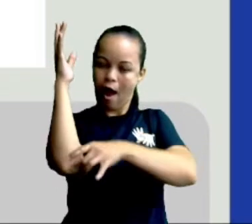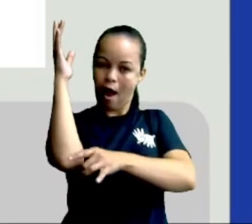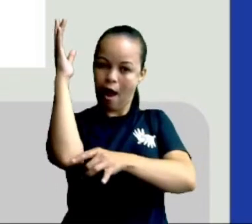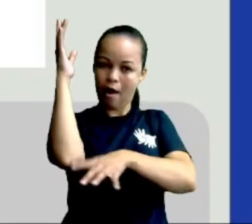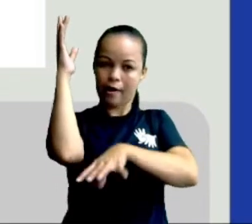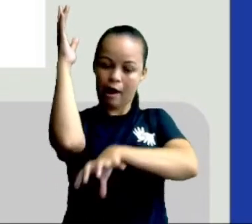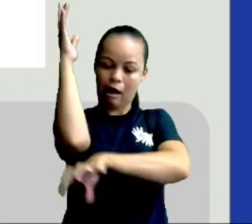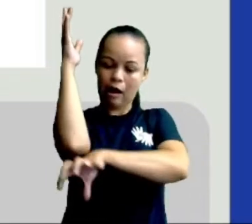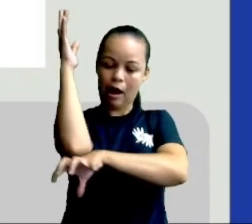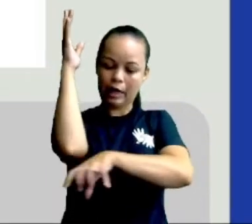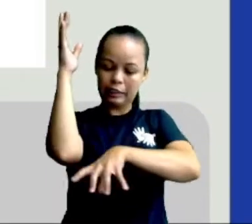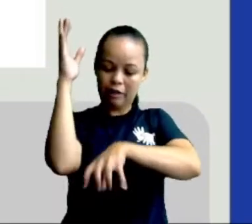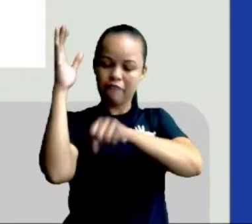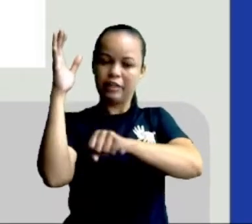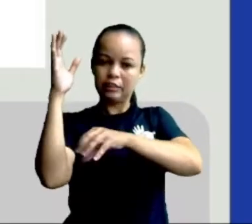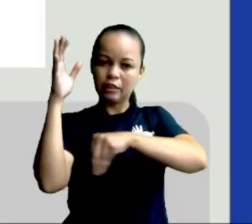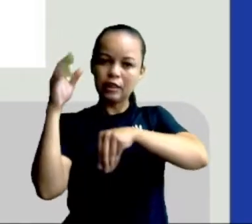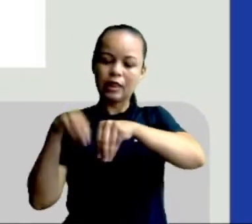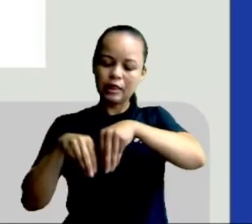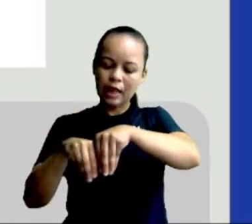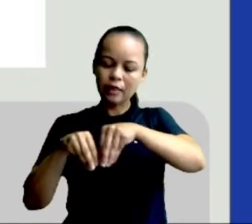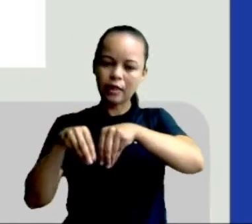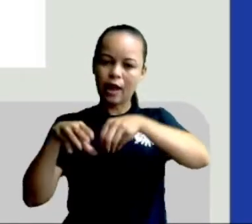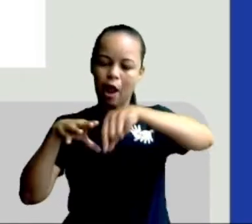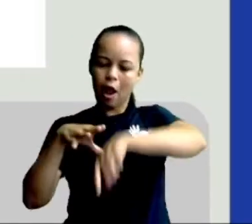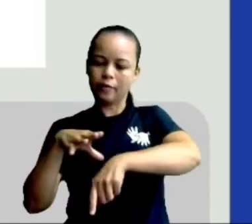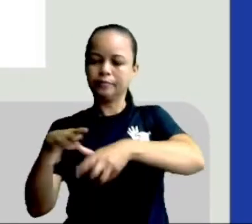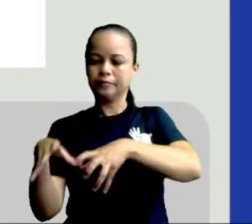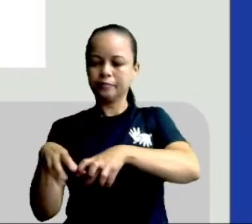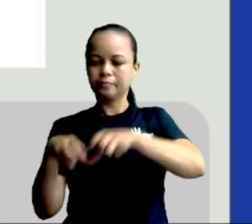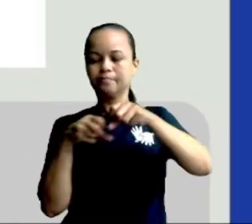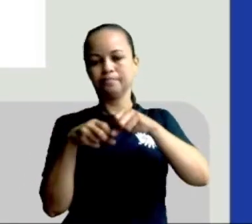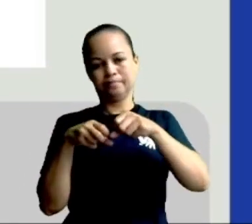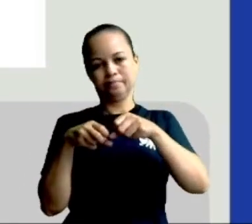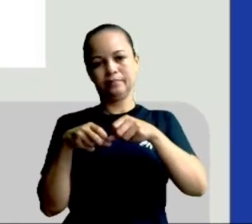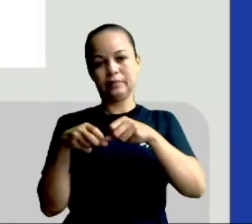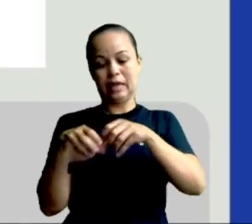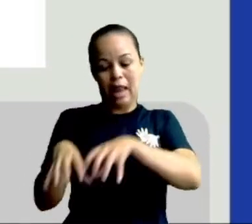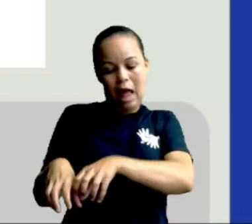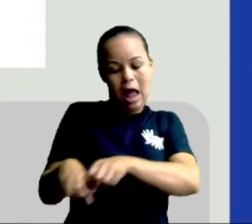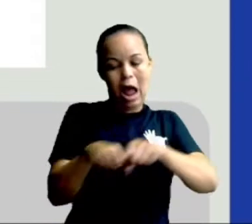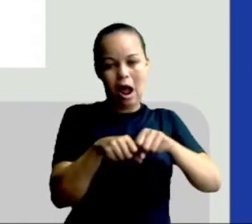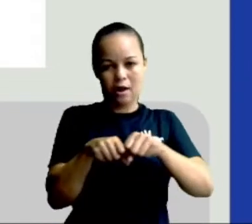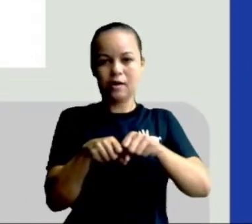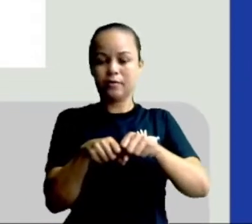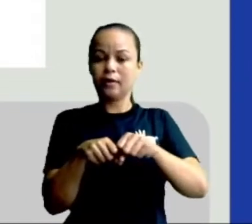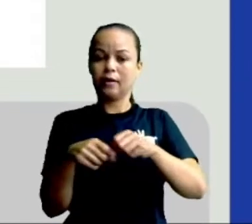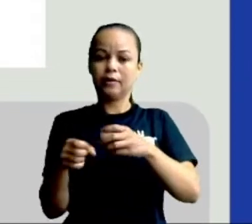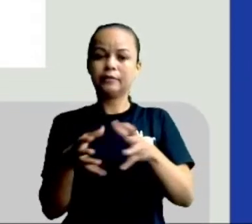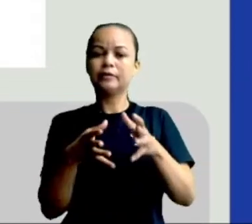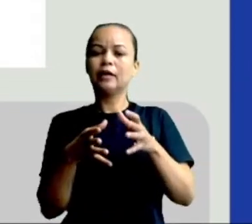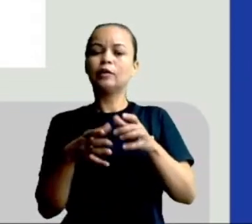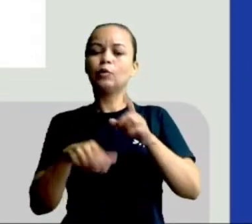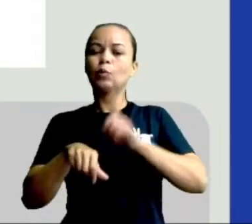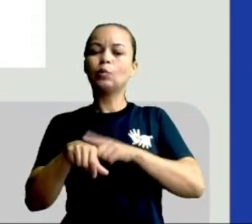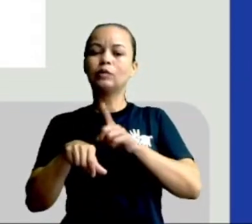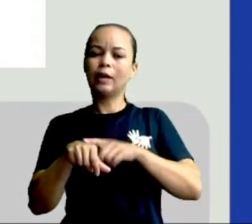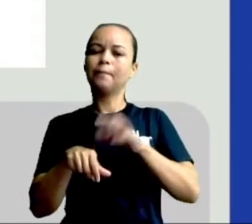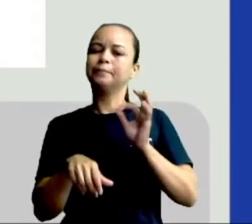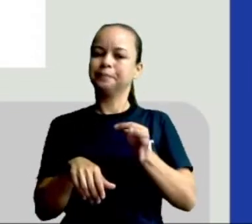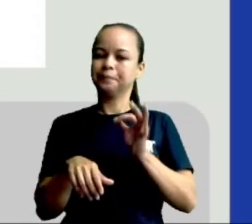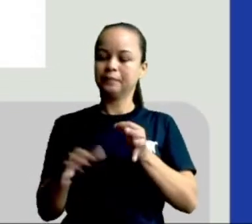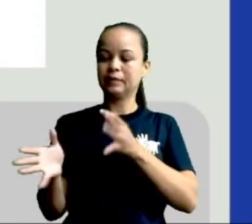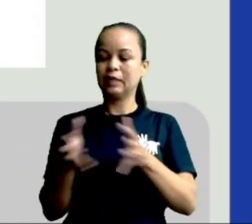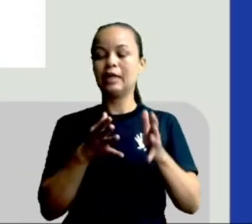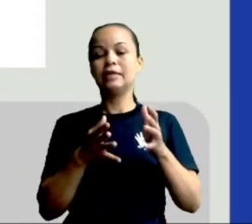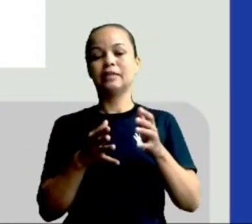dentro, fixa na terra, porque é uma planta terrestre. E aí é arrancada, né, no tempo certo e